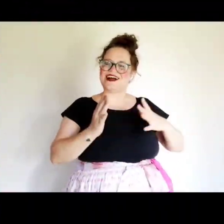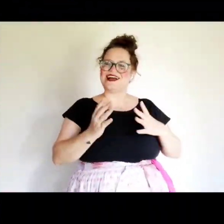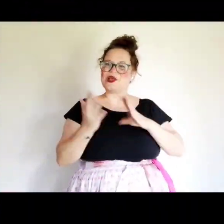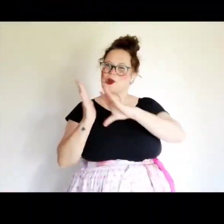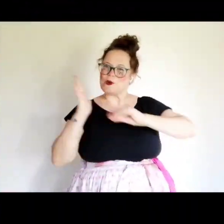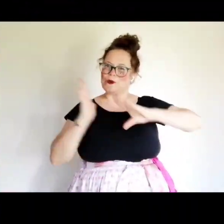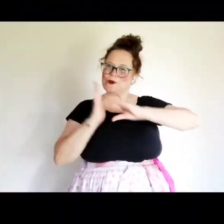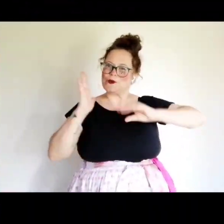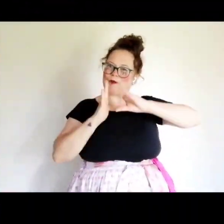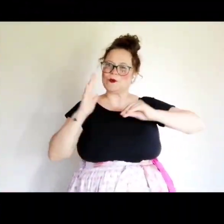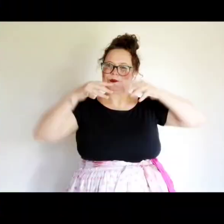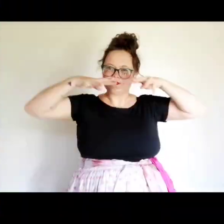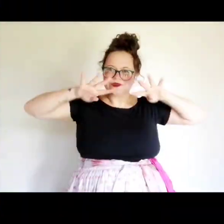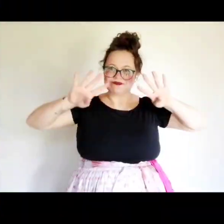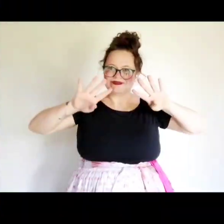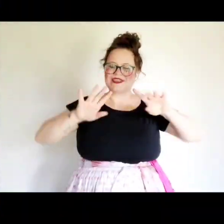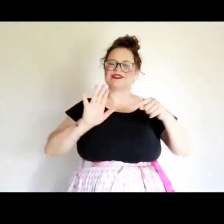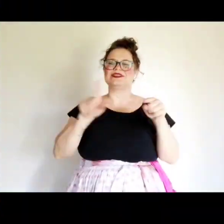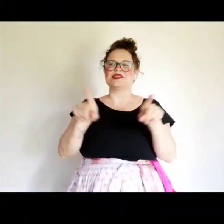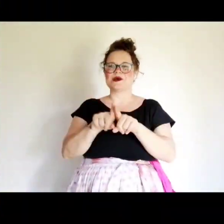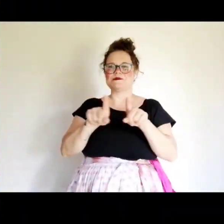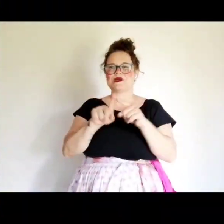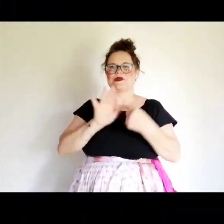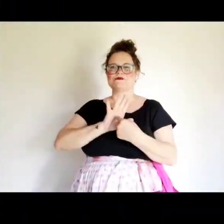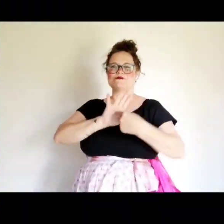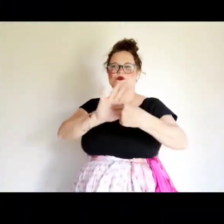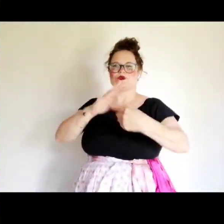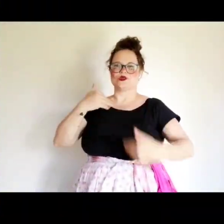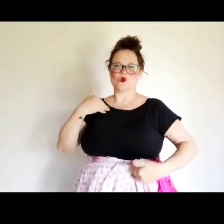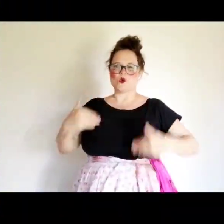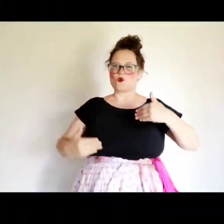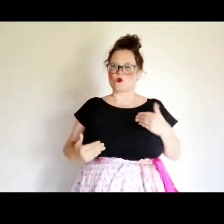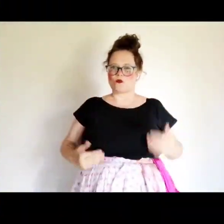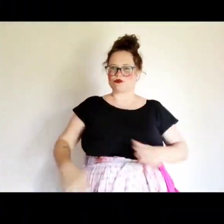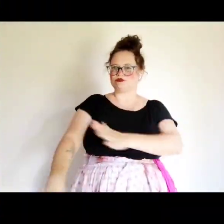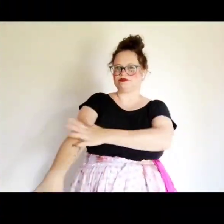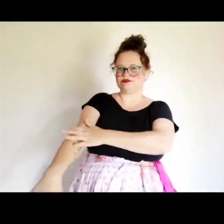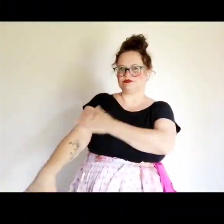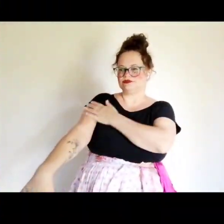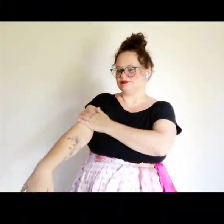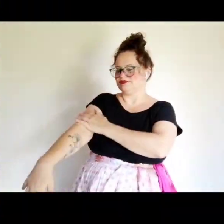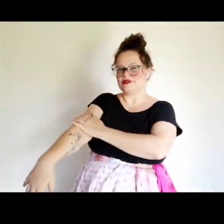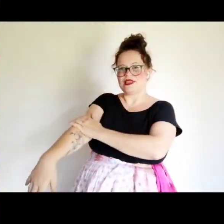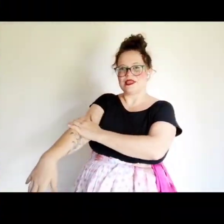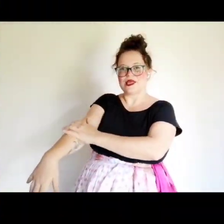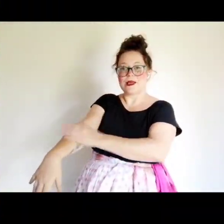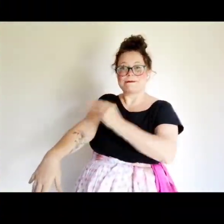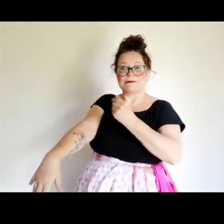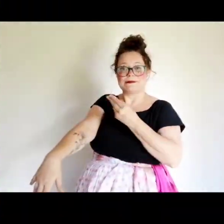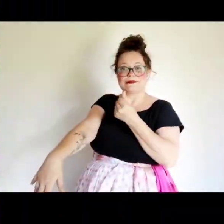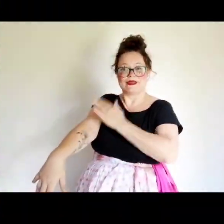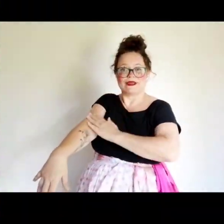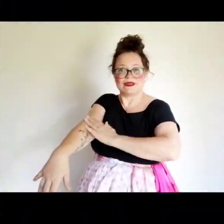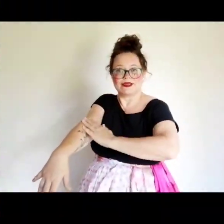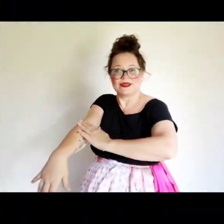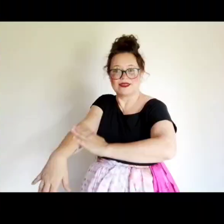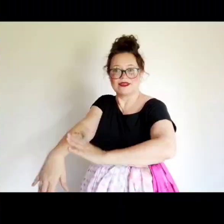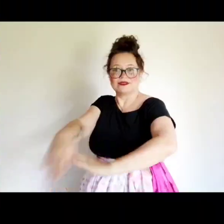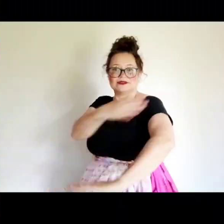figurino mostrar partes do meu corpo. Não ser tudo de pano, né? Eu já estava com essa dúvida. Se ela